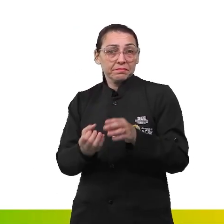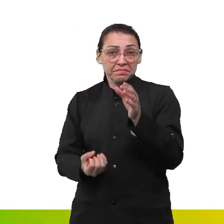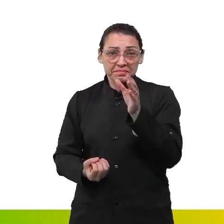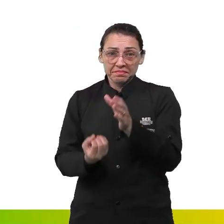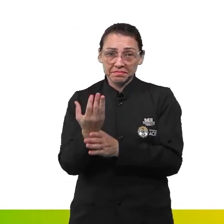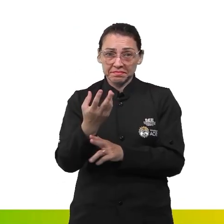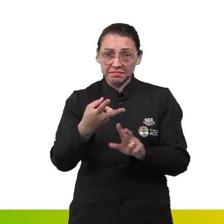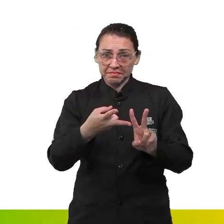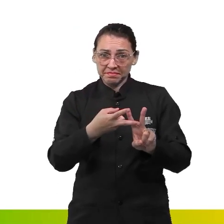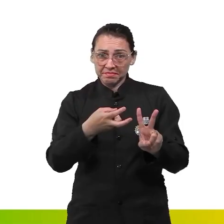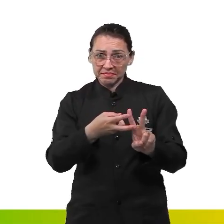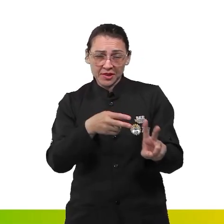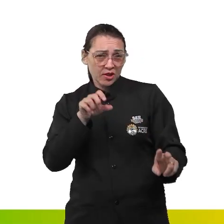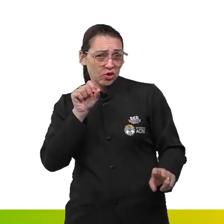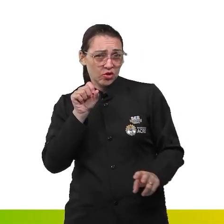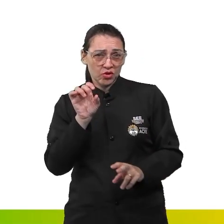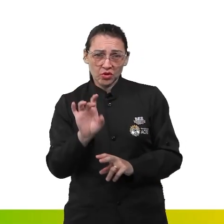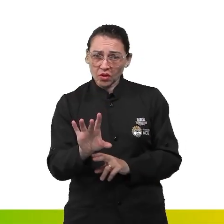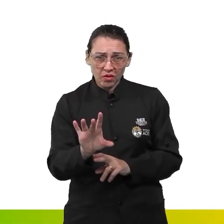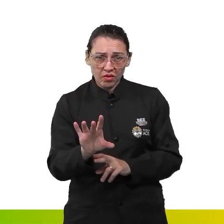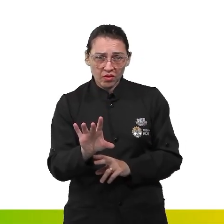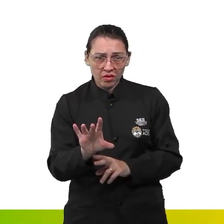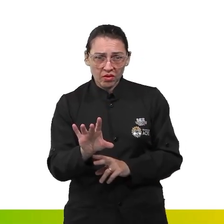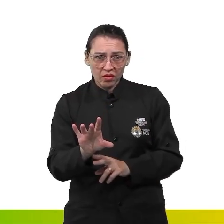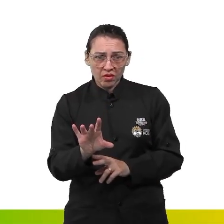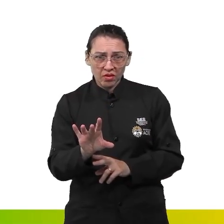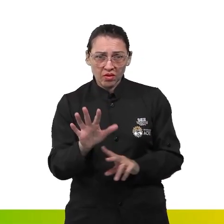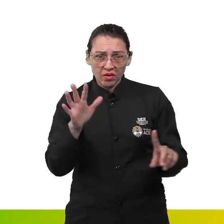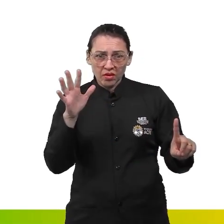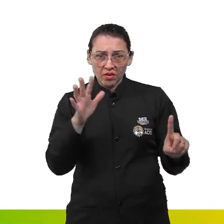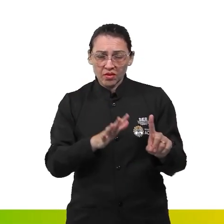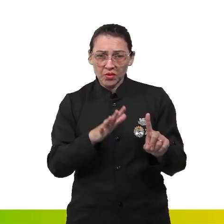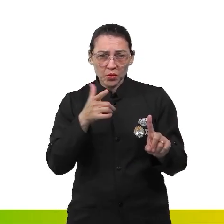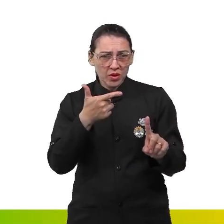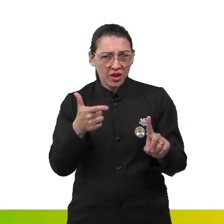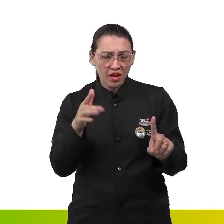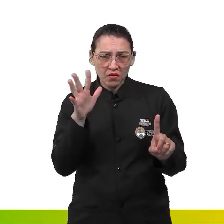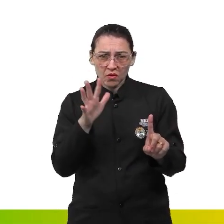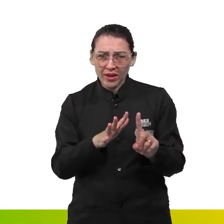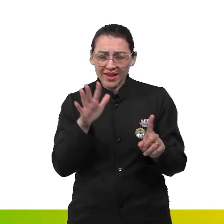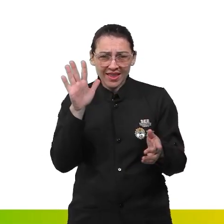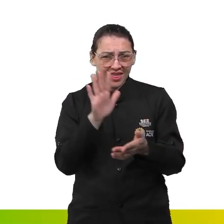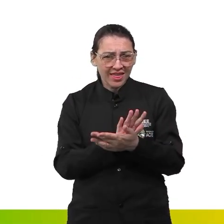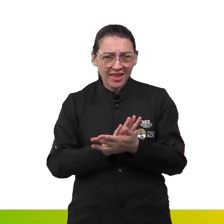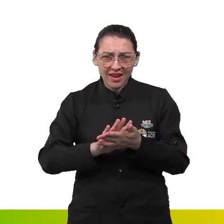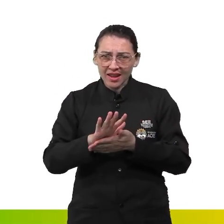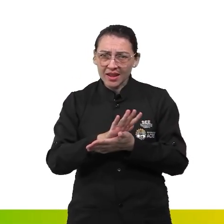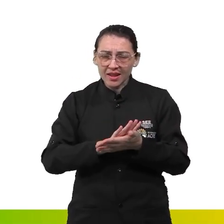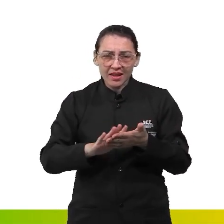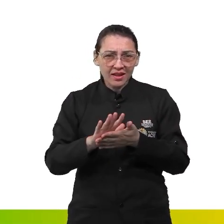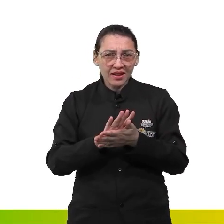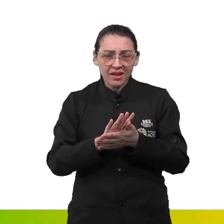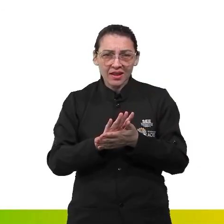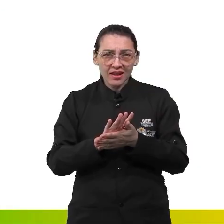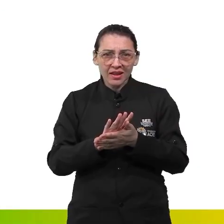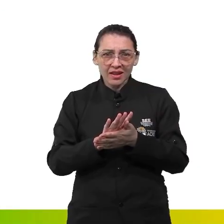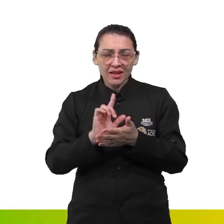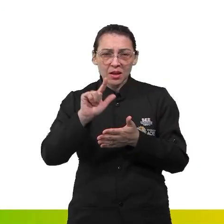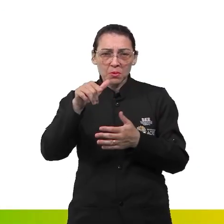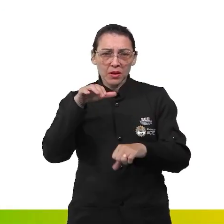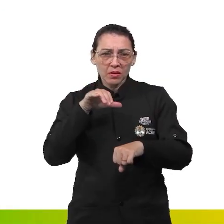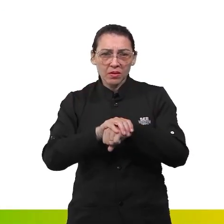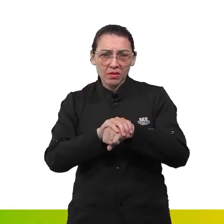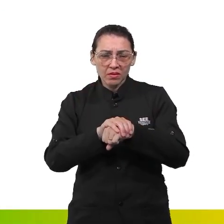D. Predominância da matriz indígena sem influência significativa após a